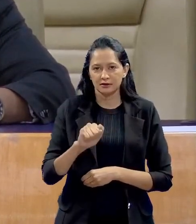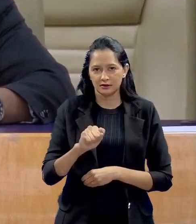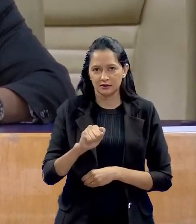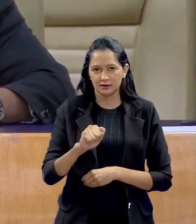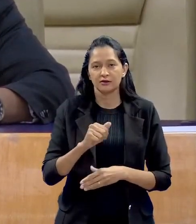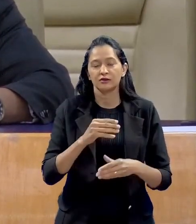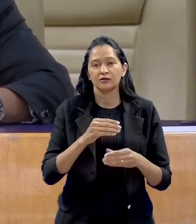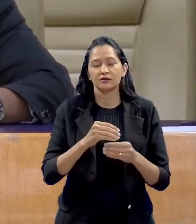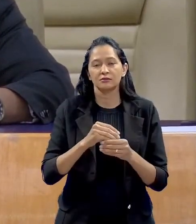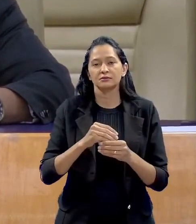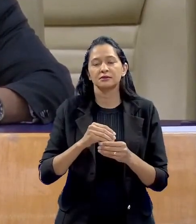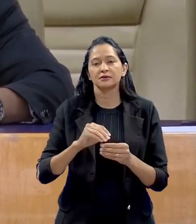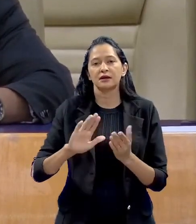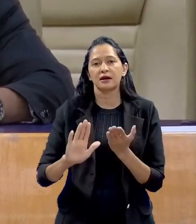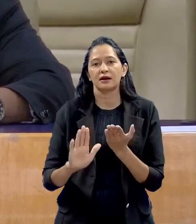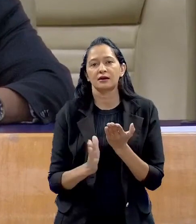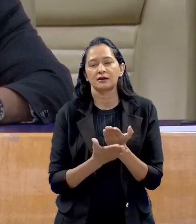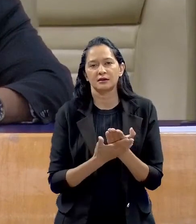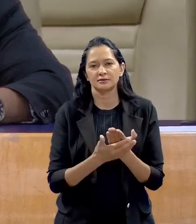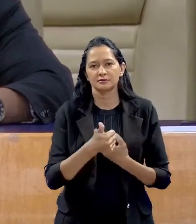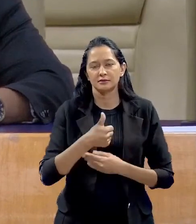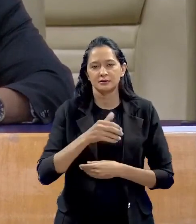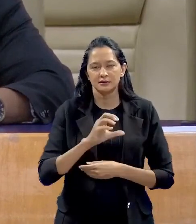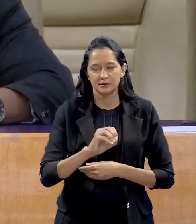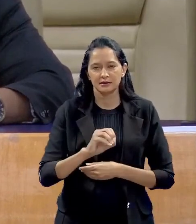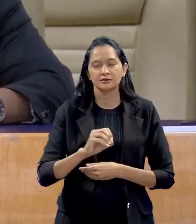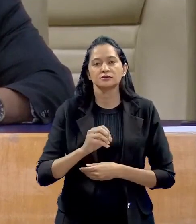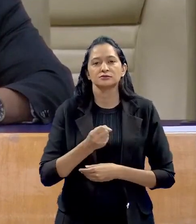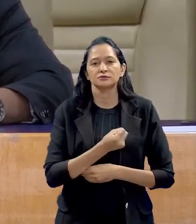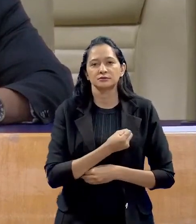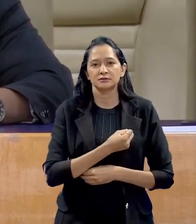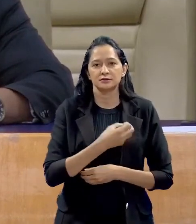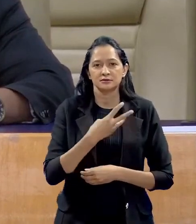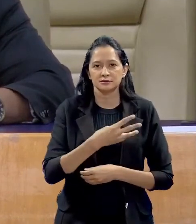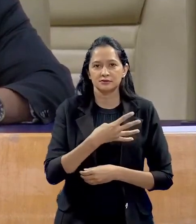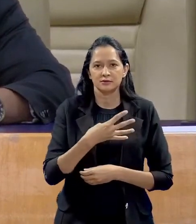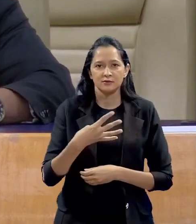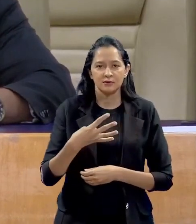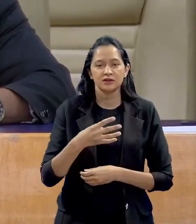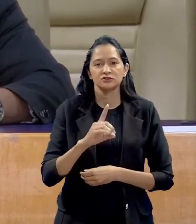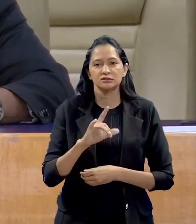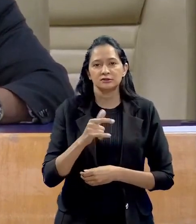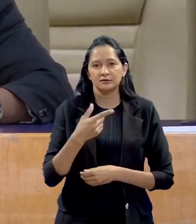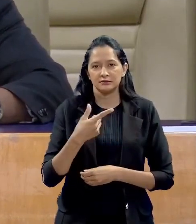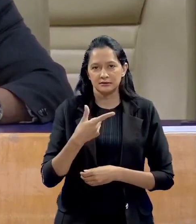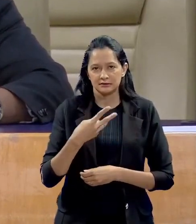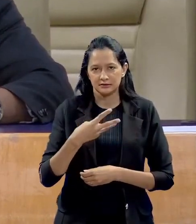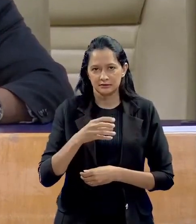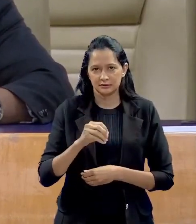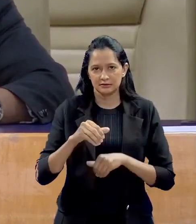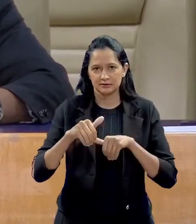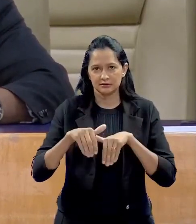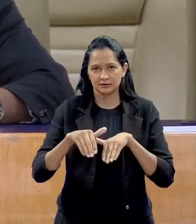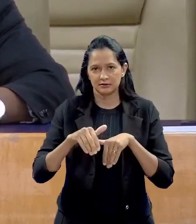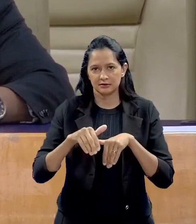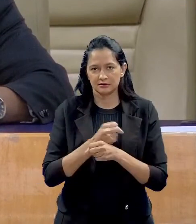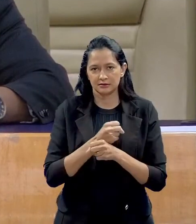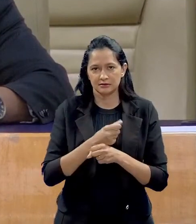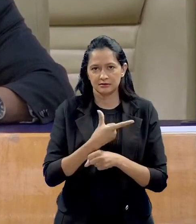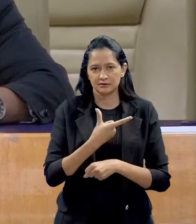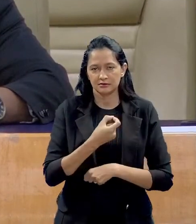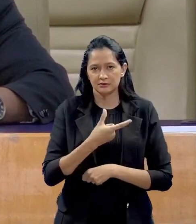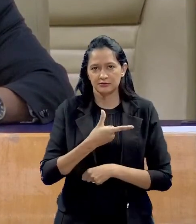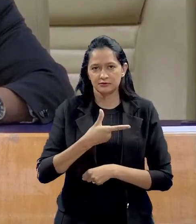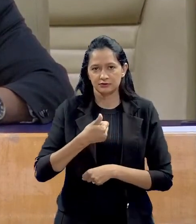anexo 10 da lei complementar número 344, de 30 de setembro de 2021, na forma que especifica. Passou